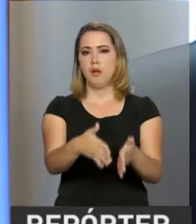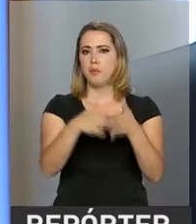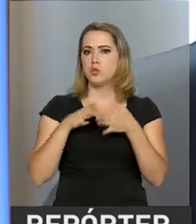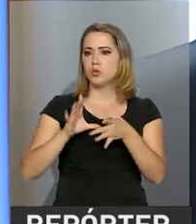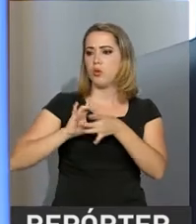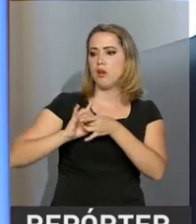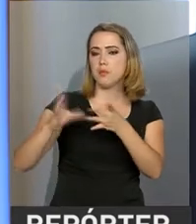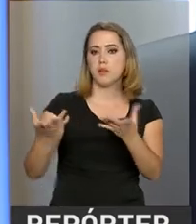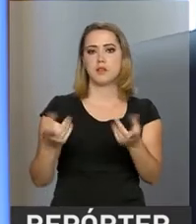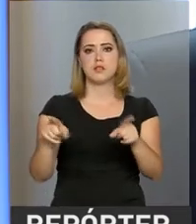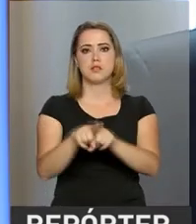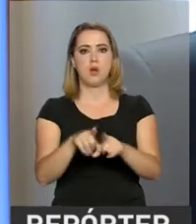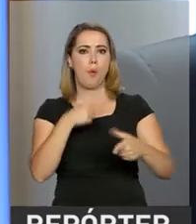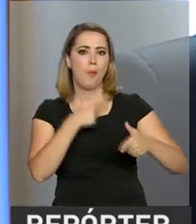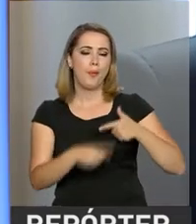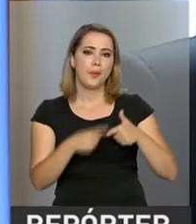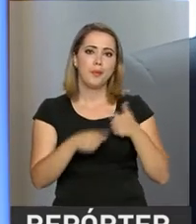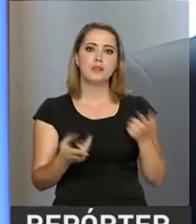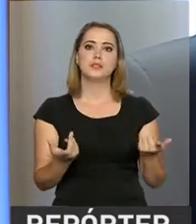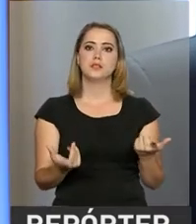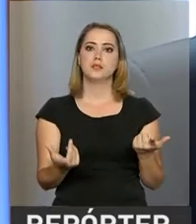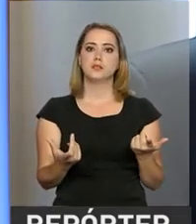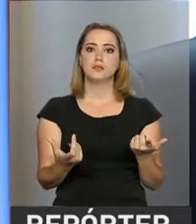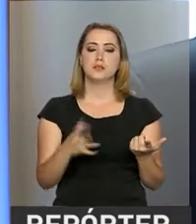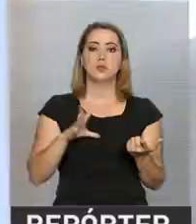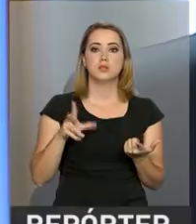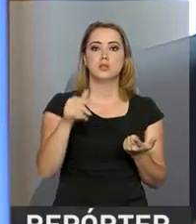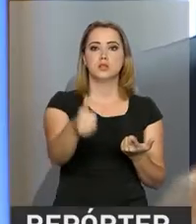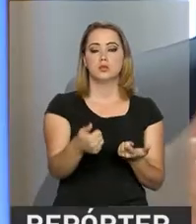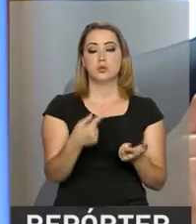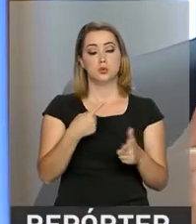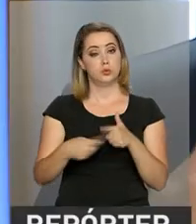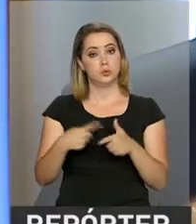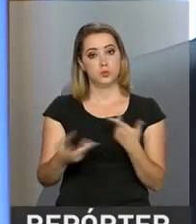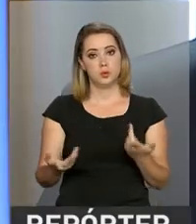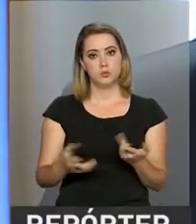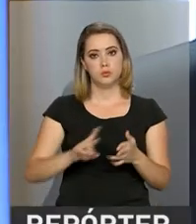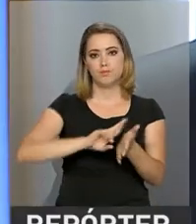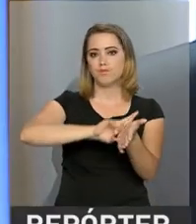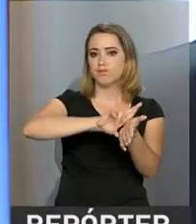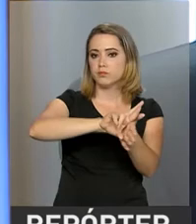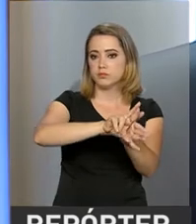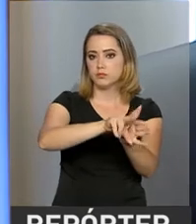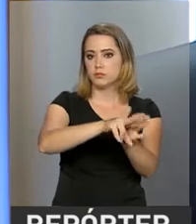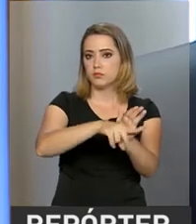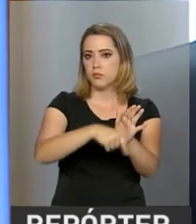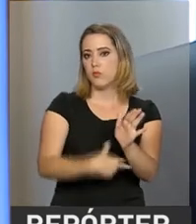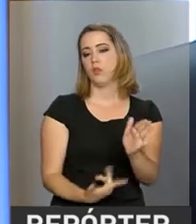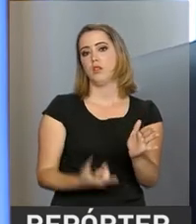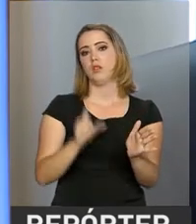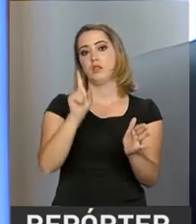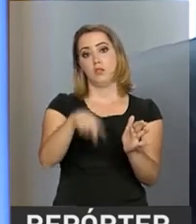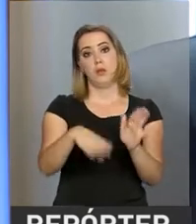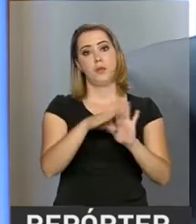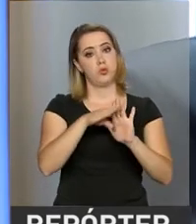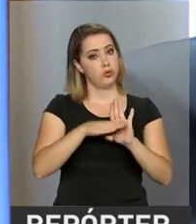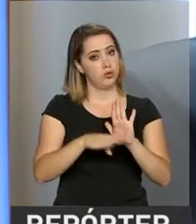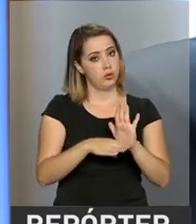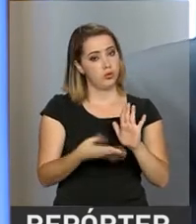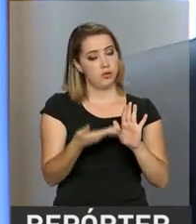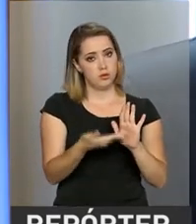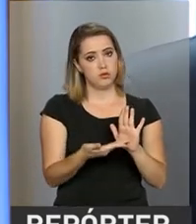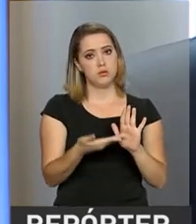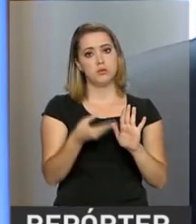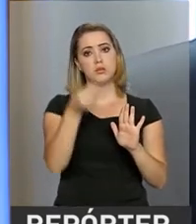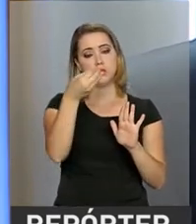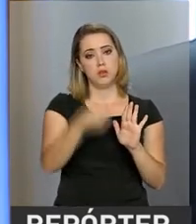de problemas, de toda a ordem. Resumo, uma série substancial de medidas fazendo